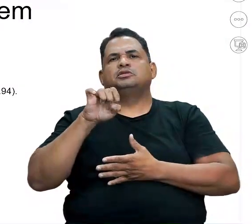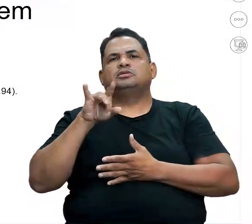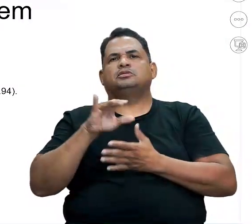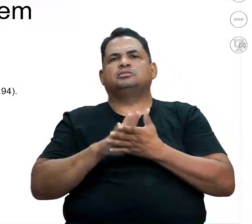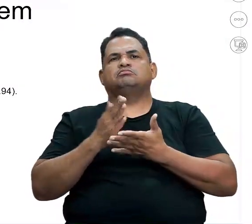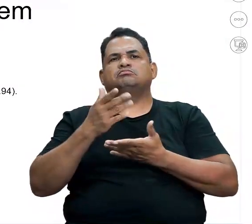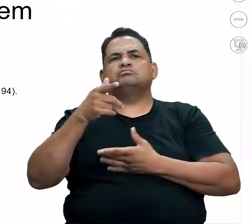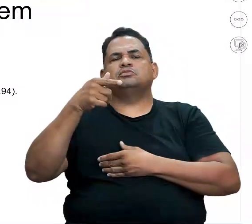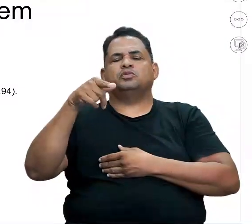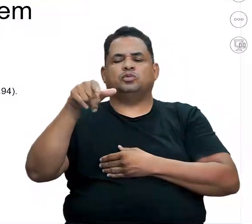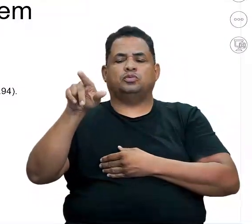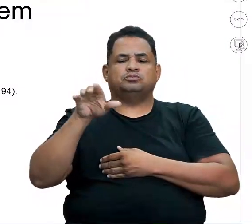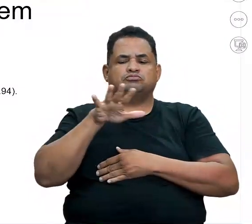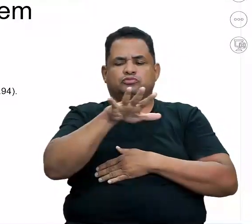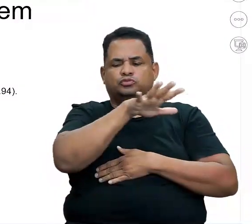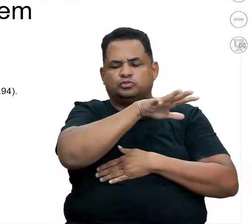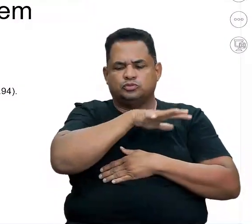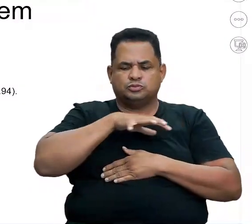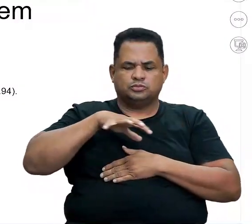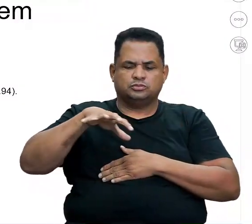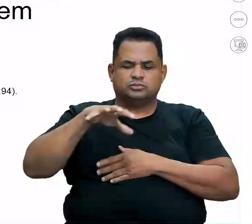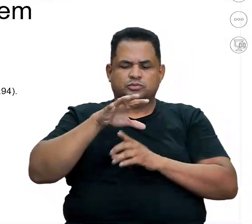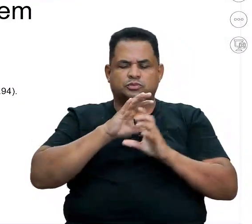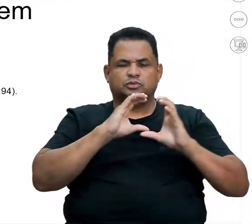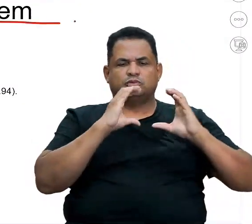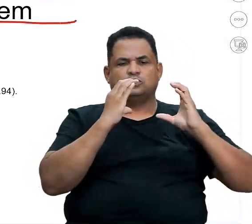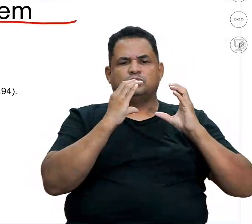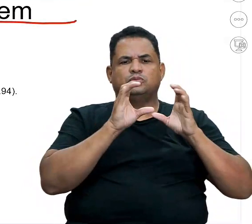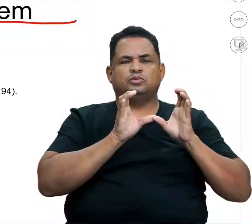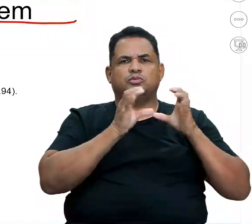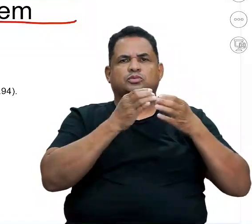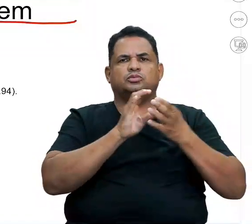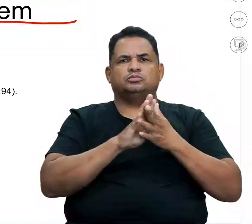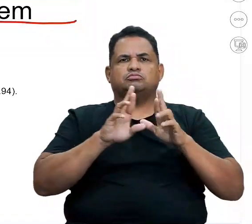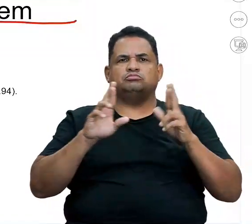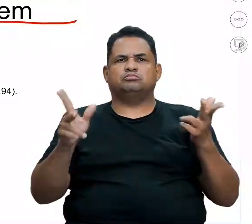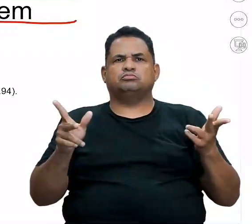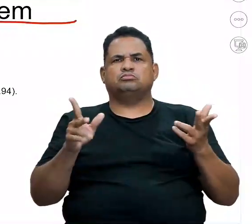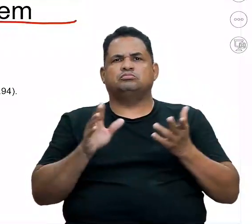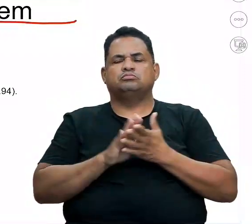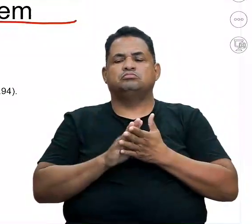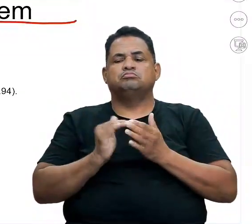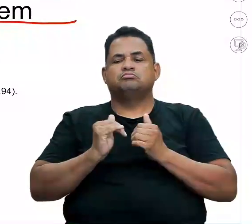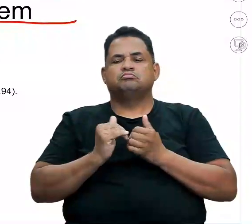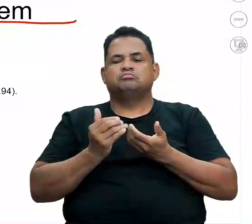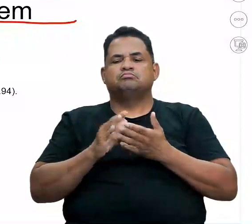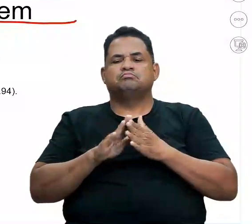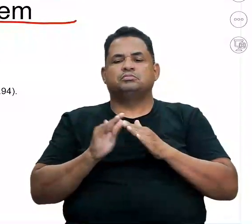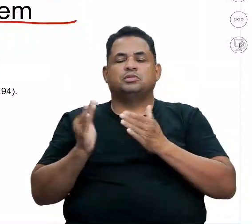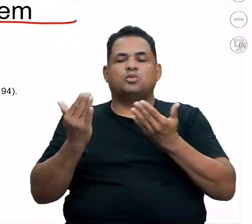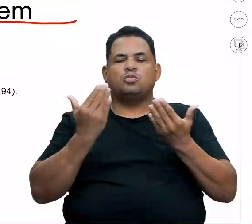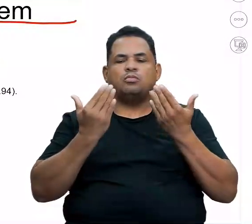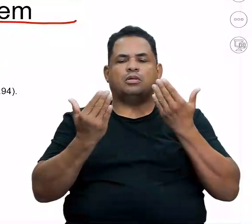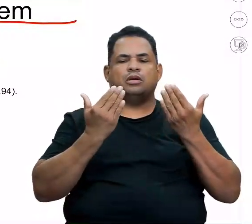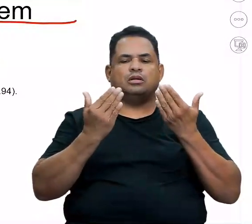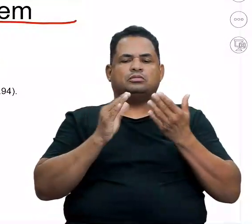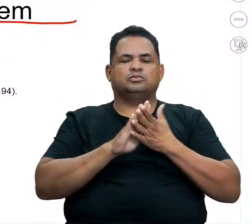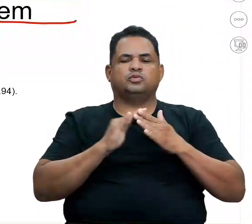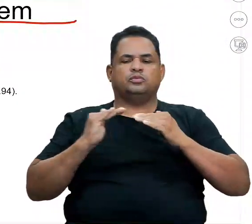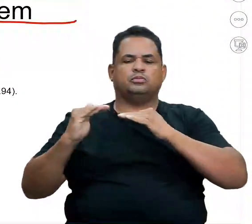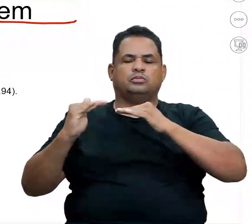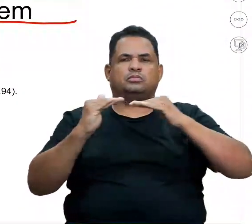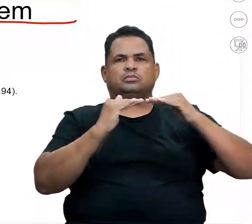os mais variados grupos, considerados diferentes em comparação a um determinado padrão. Então,